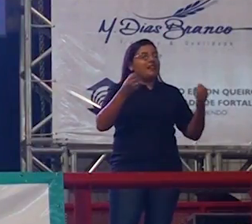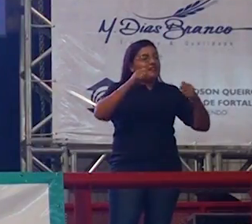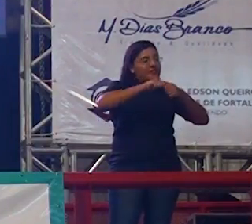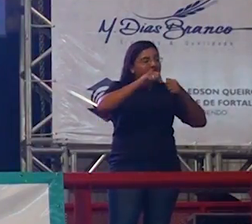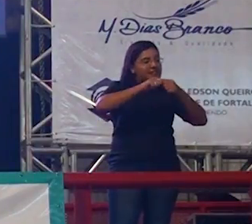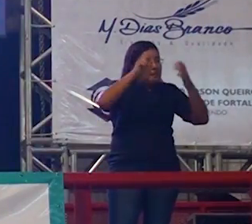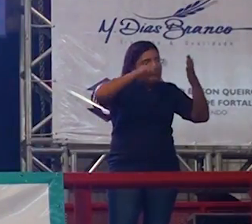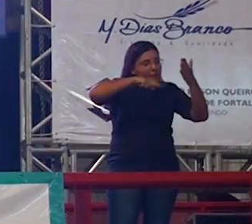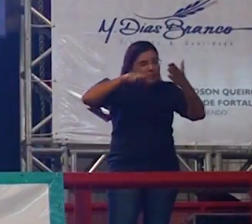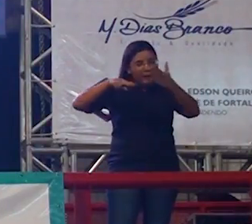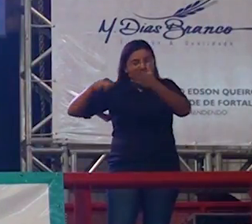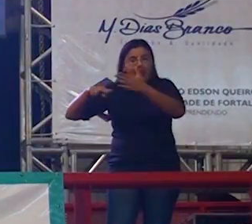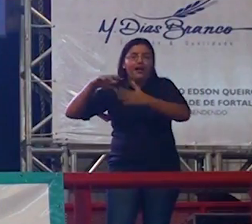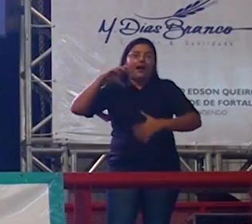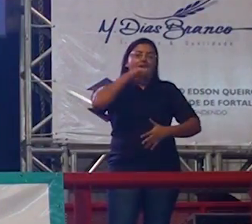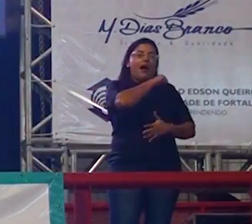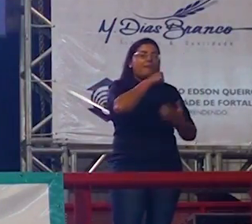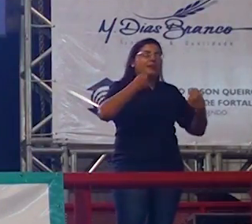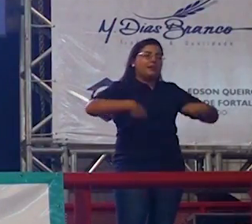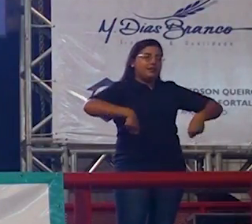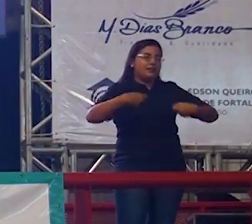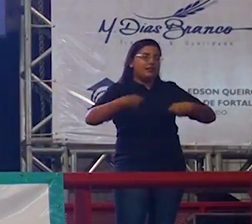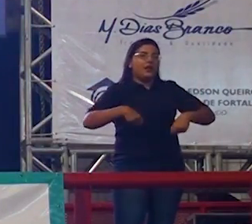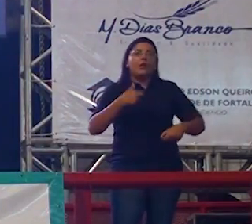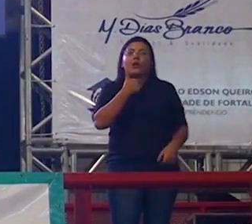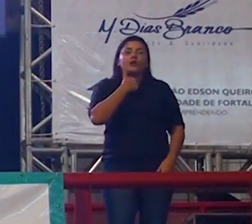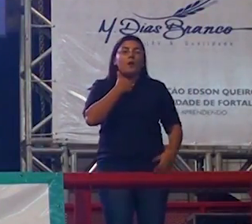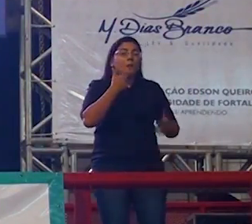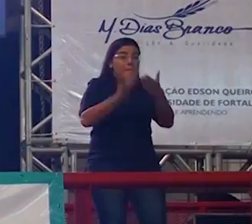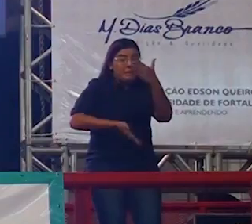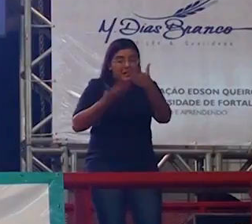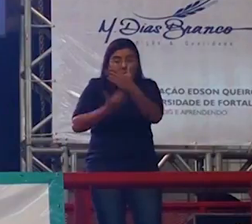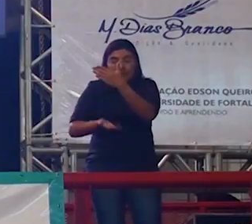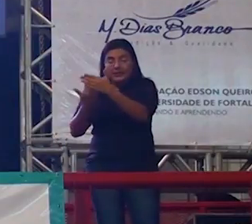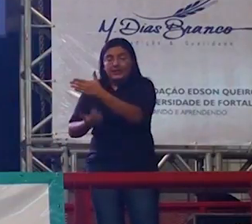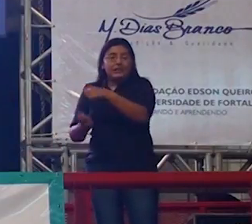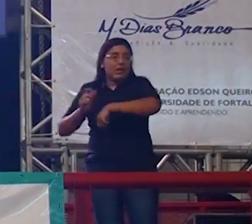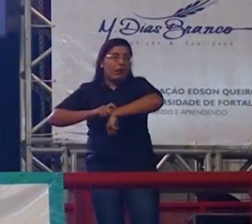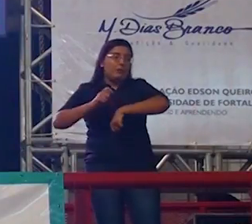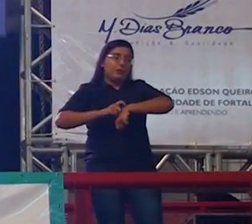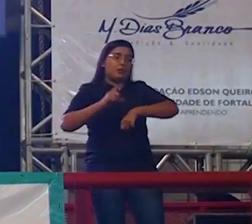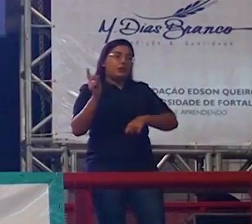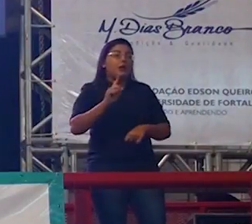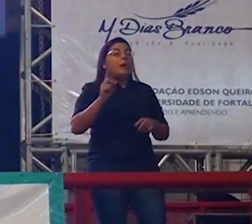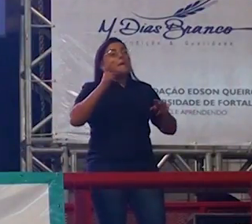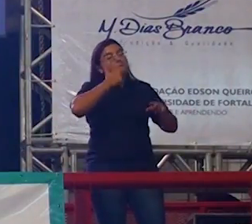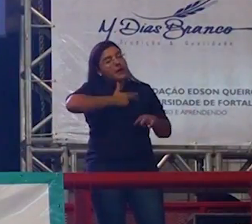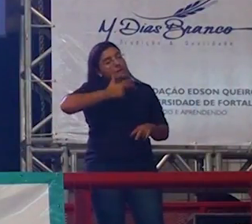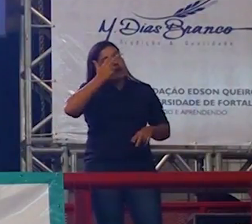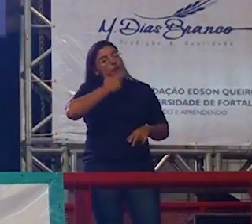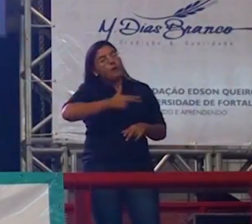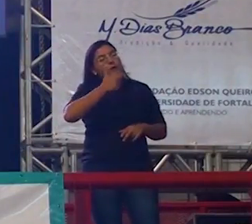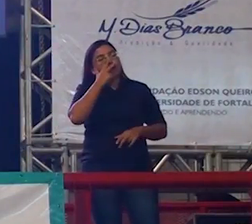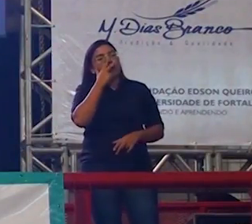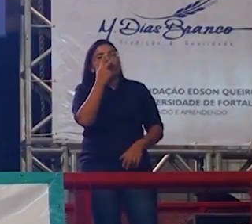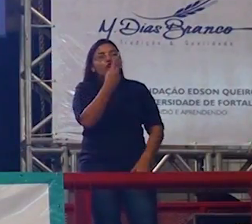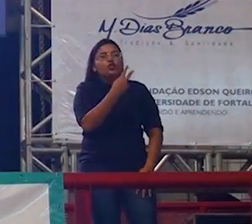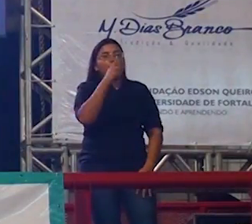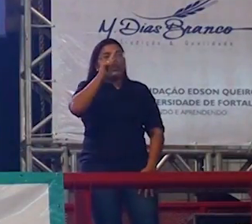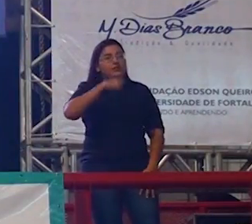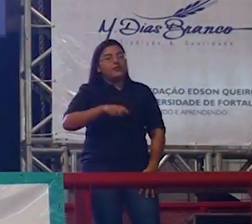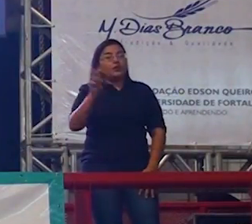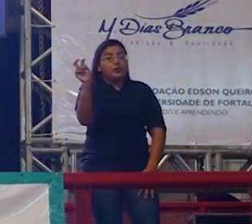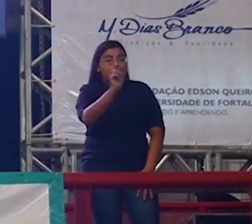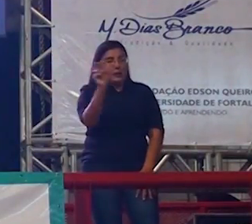humanas. Você tem que ser muito rápido, né? Você não pode perder tempo. A mesma coisa para a linguagem,